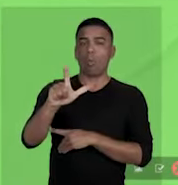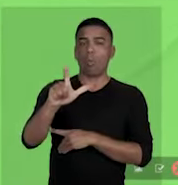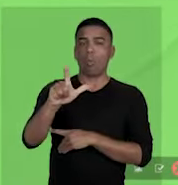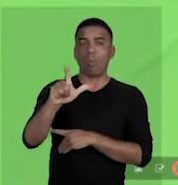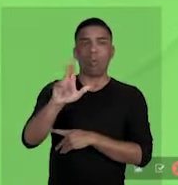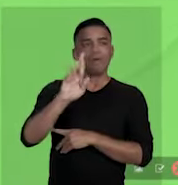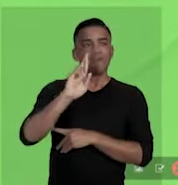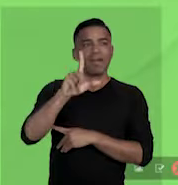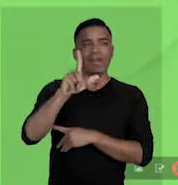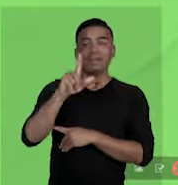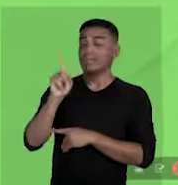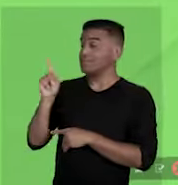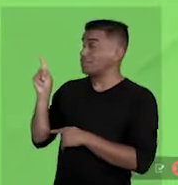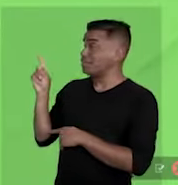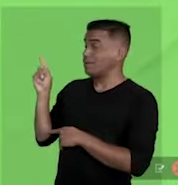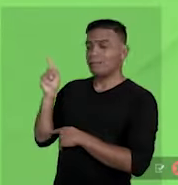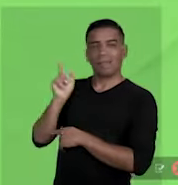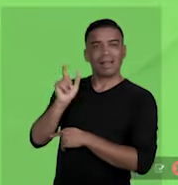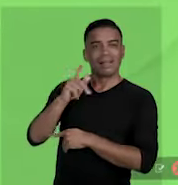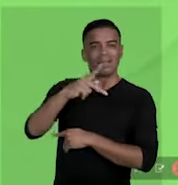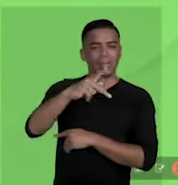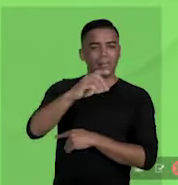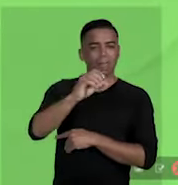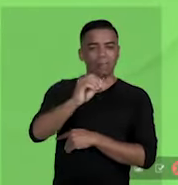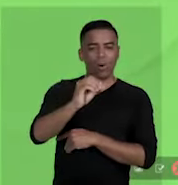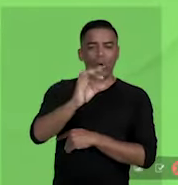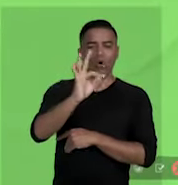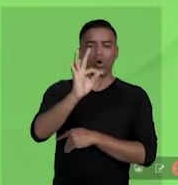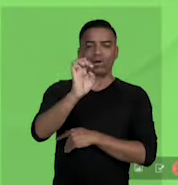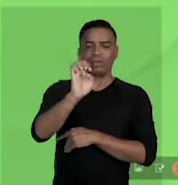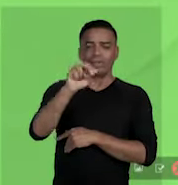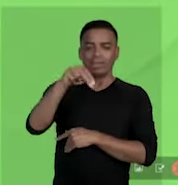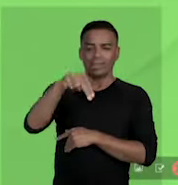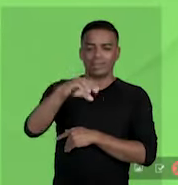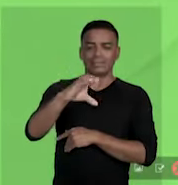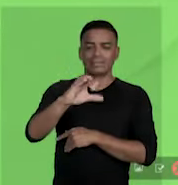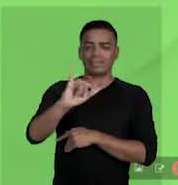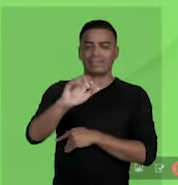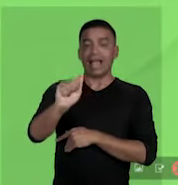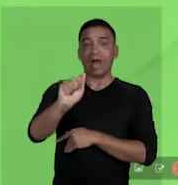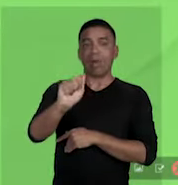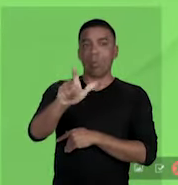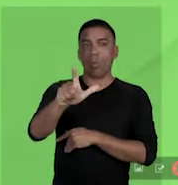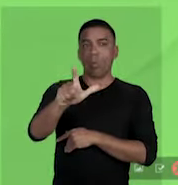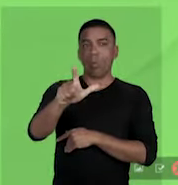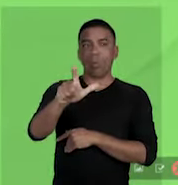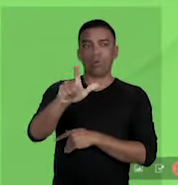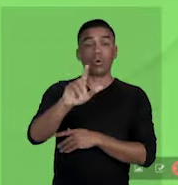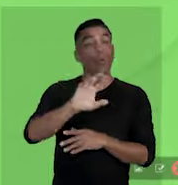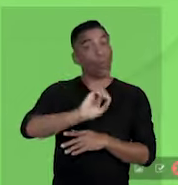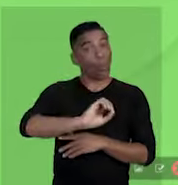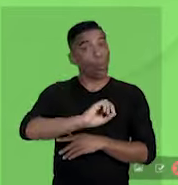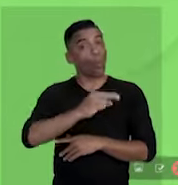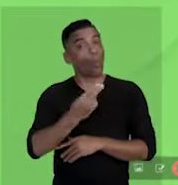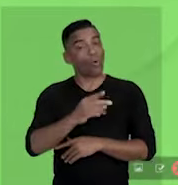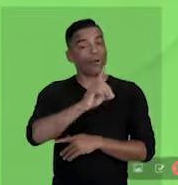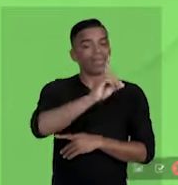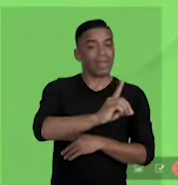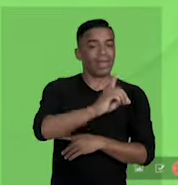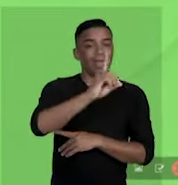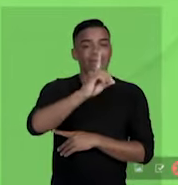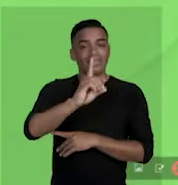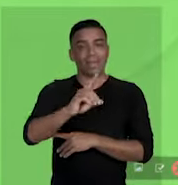de potencial elétrico, ou então também chamado de DDP. Isso é